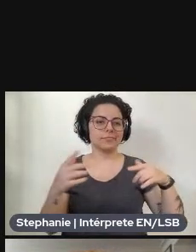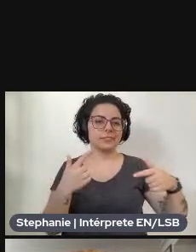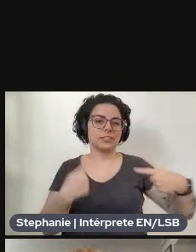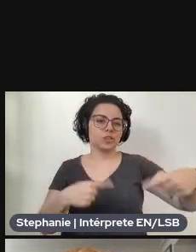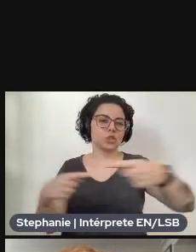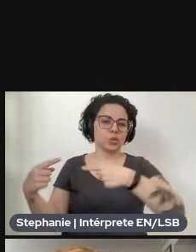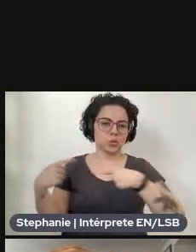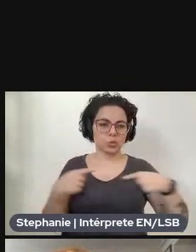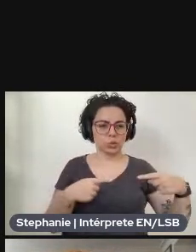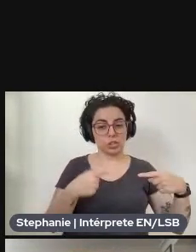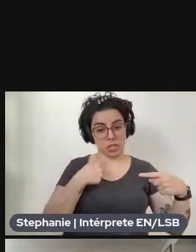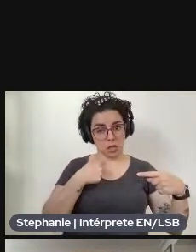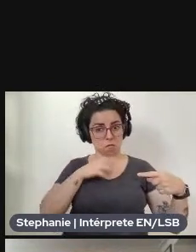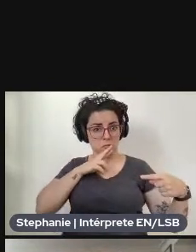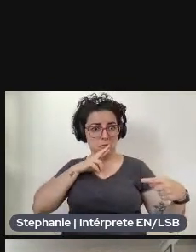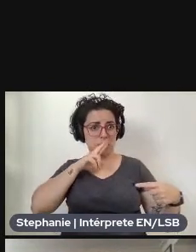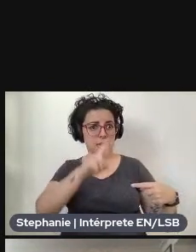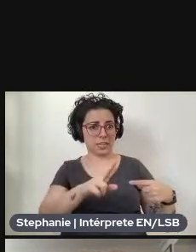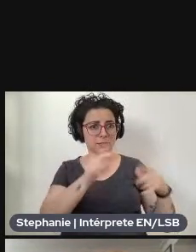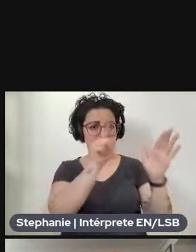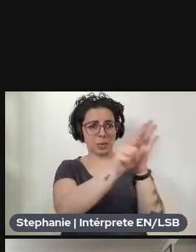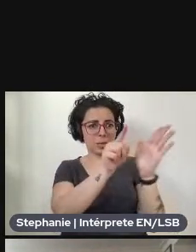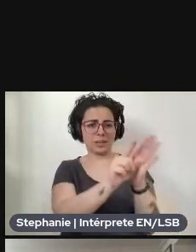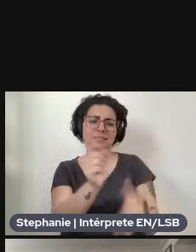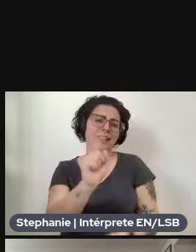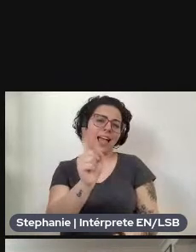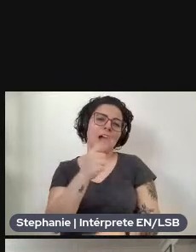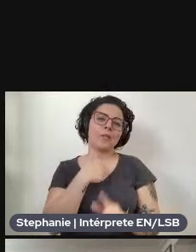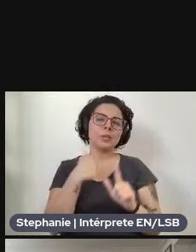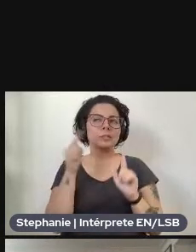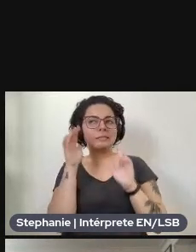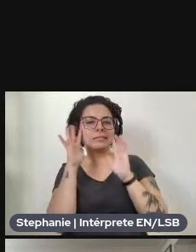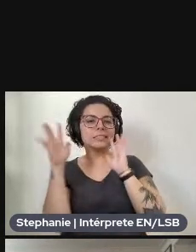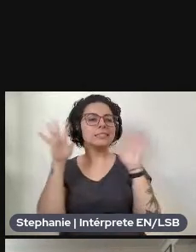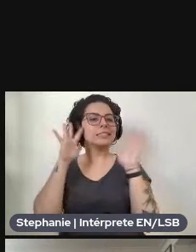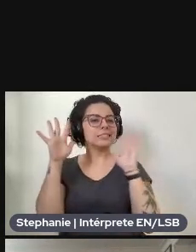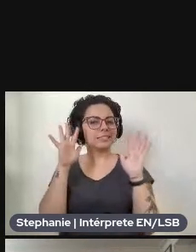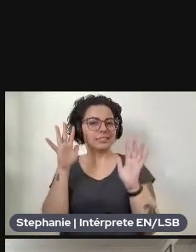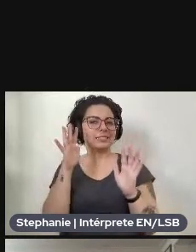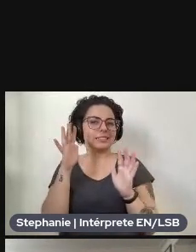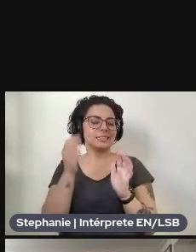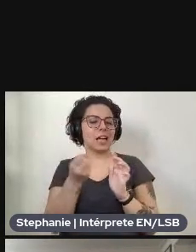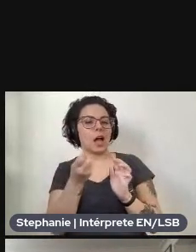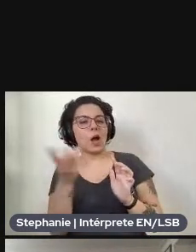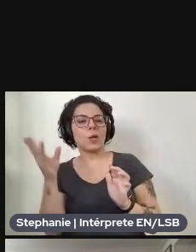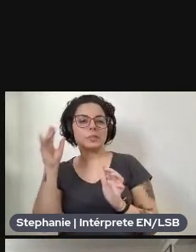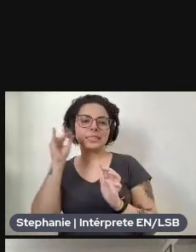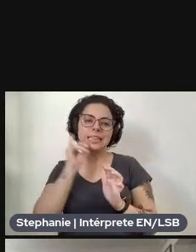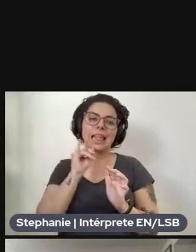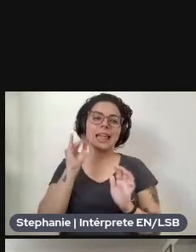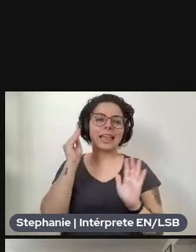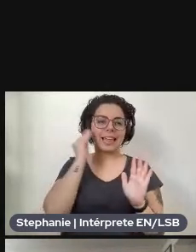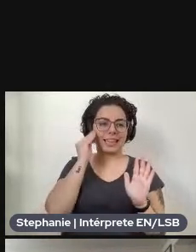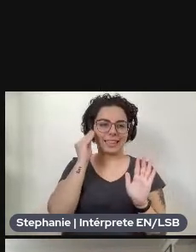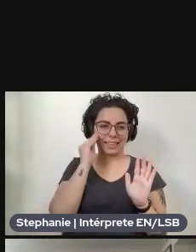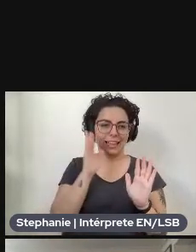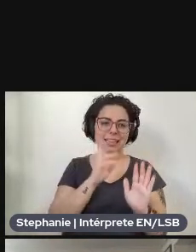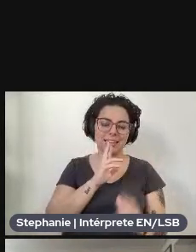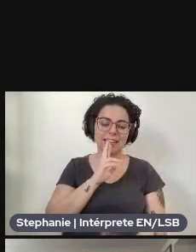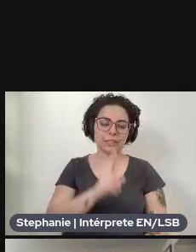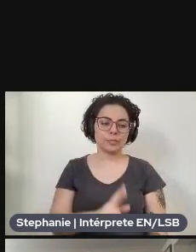diga-se de passagem, tenho tentativas de resposta. Mas, de facto, aquilo que eu quero fazer aqui